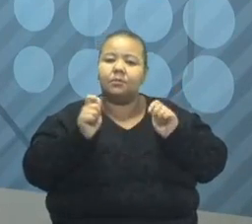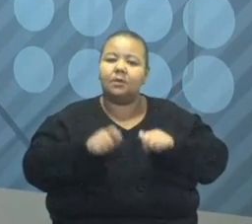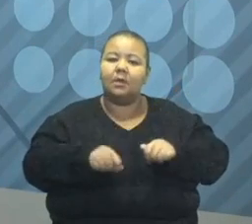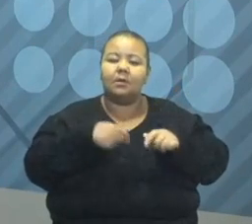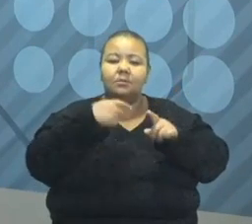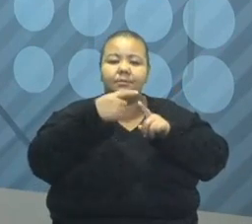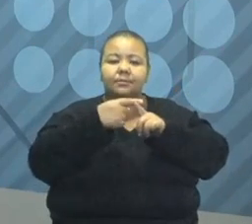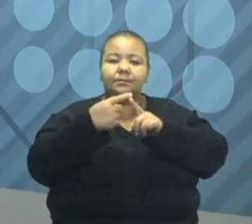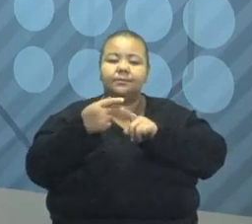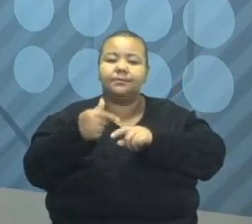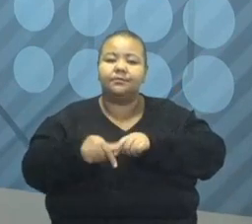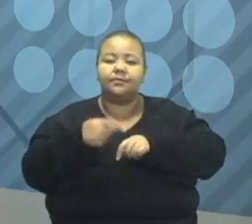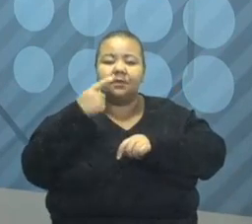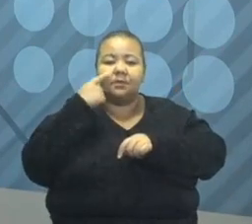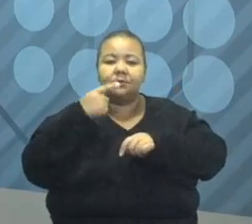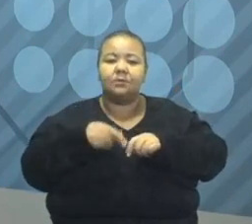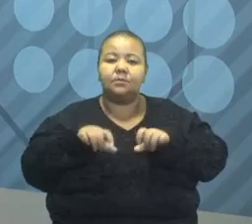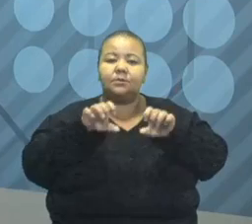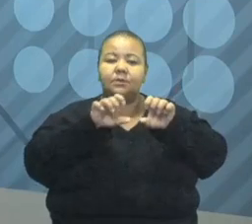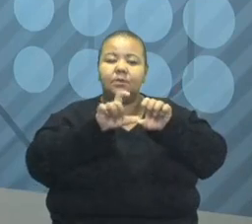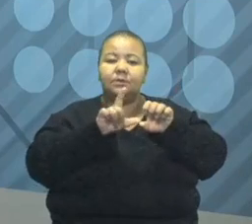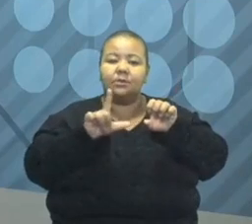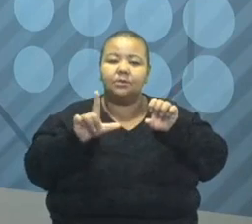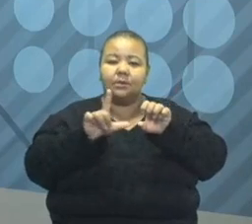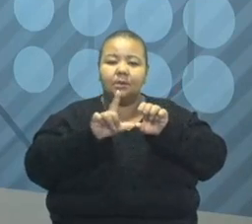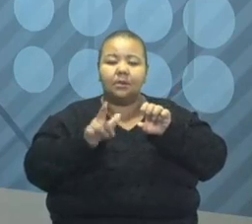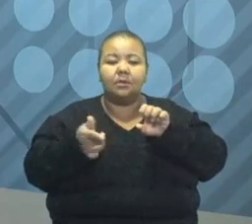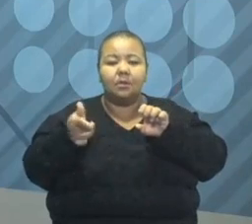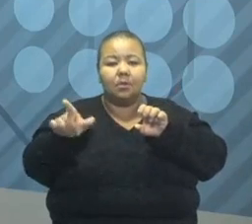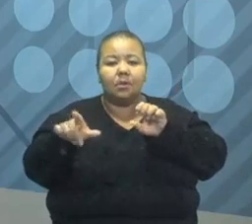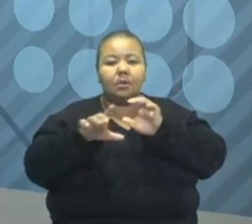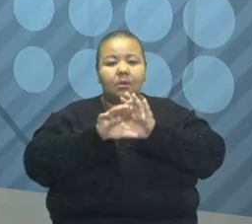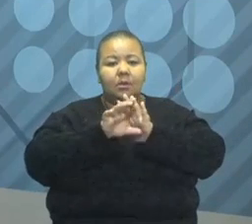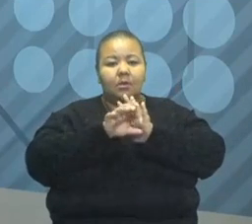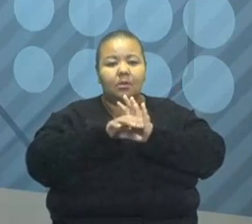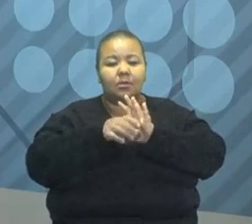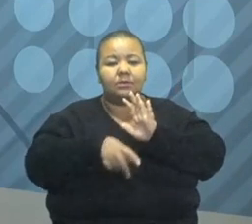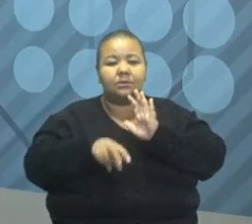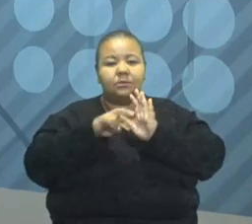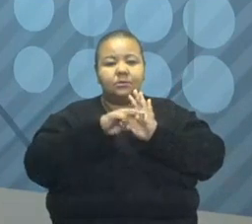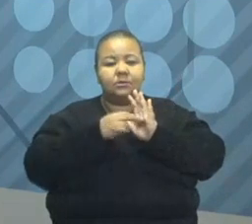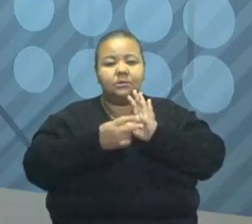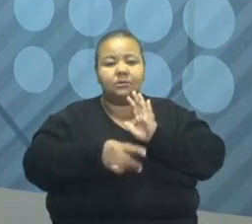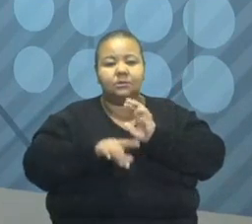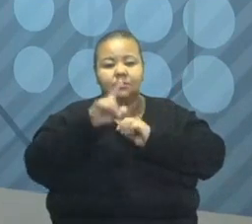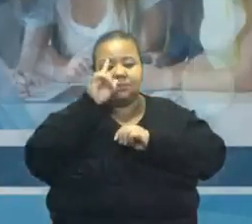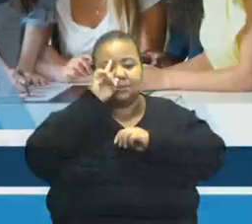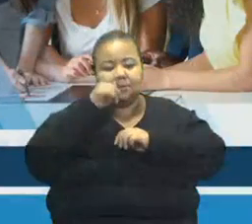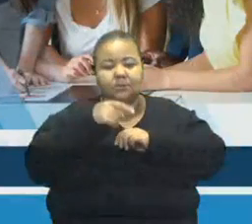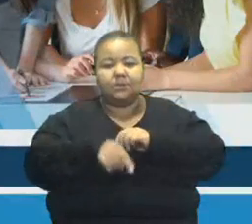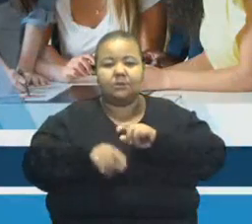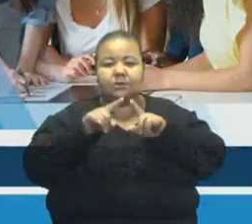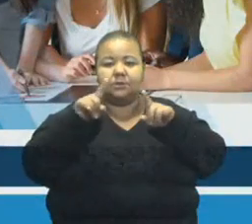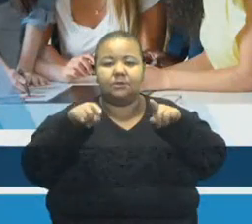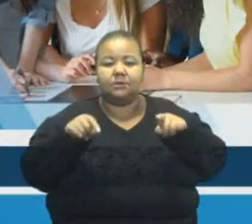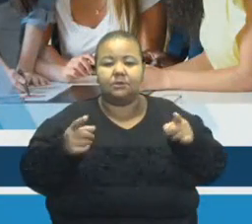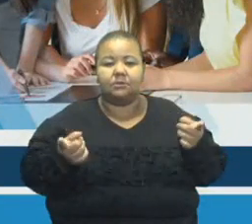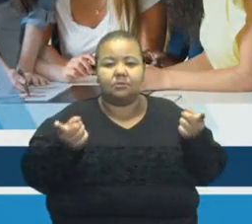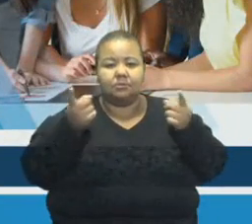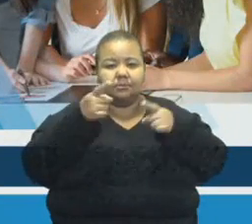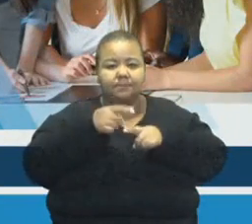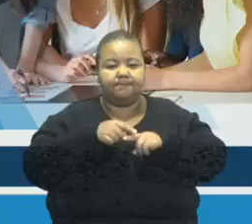vimos sistemas de equações lineares. Agora, a gente vai ver um outro conceito, o conceito de determinante e matriz inversa.